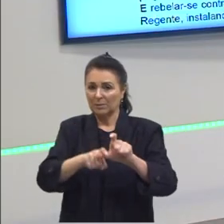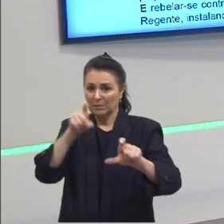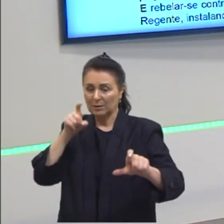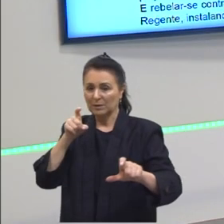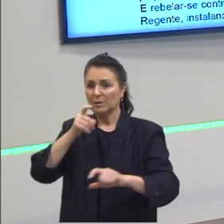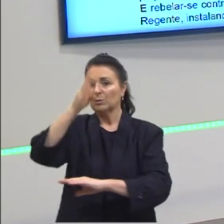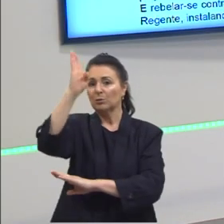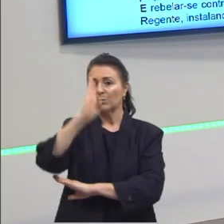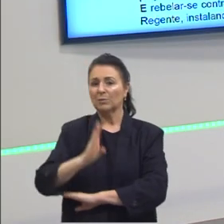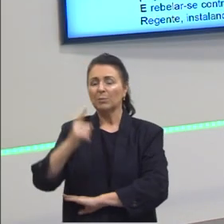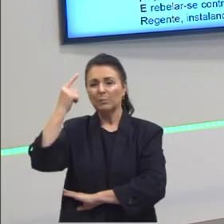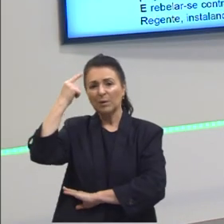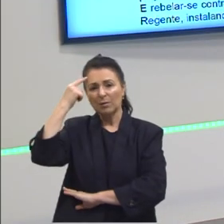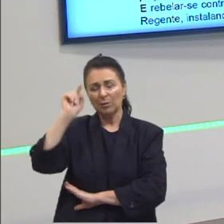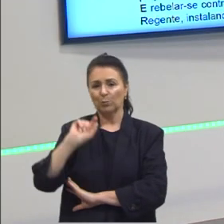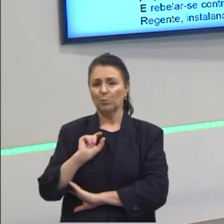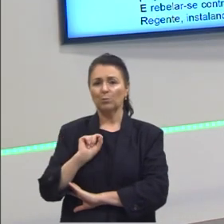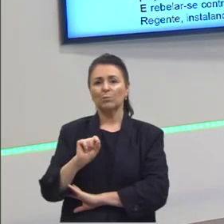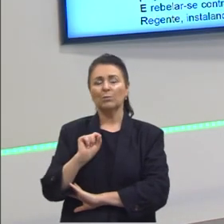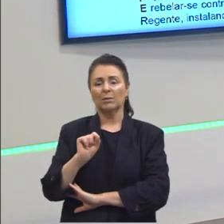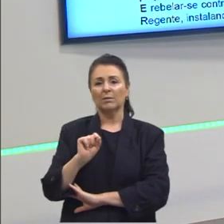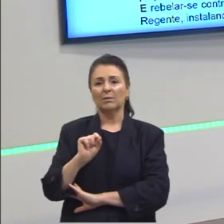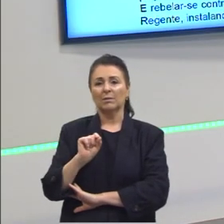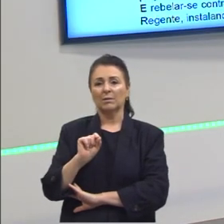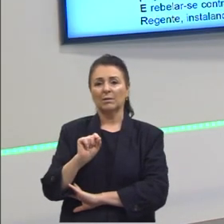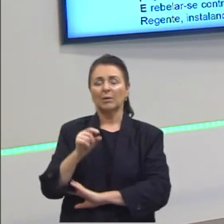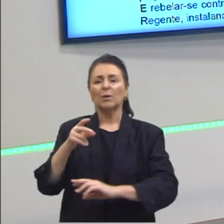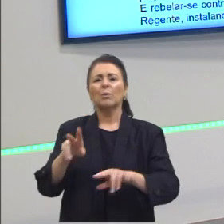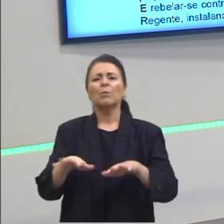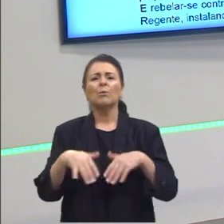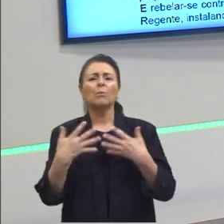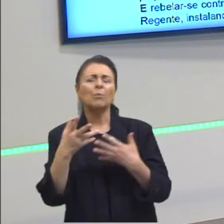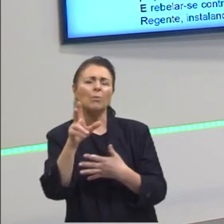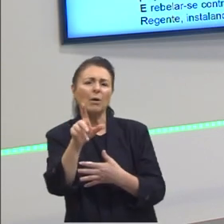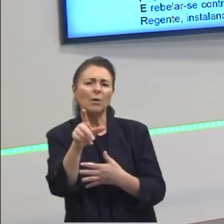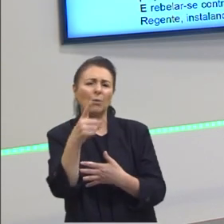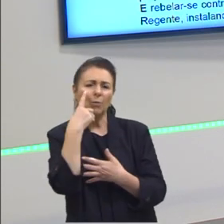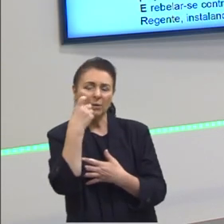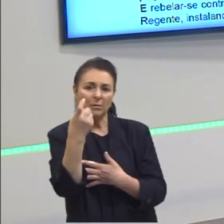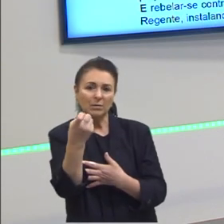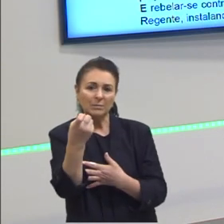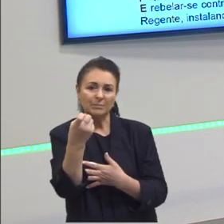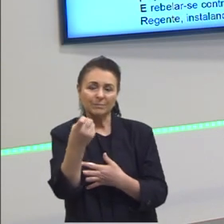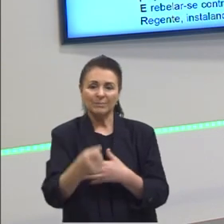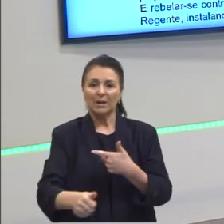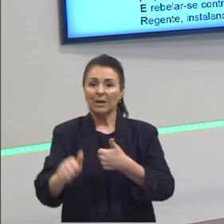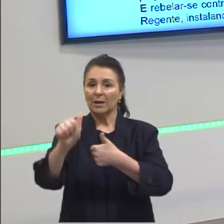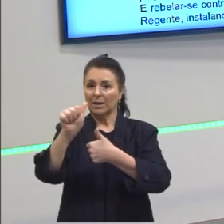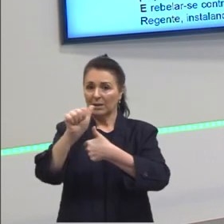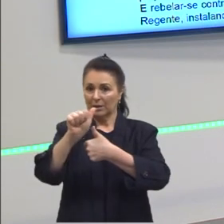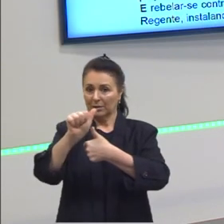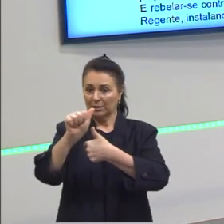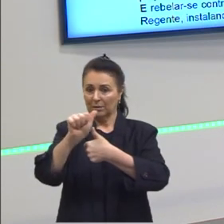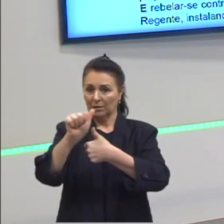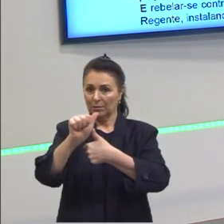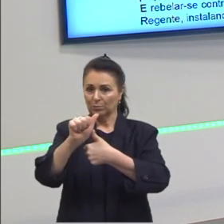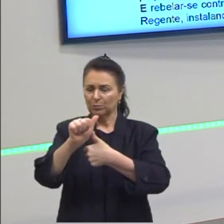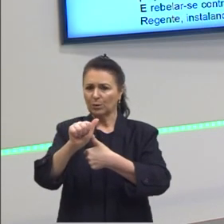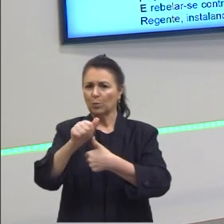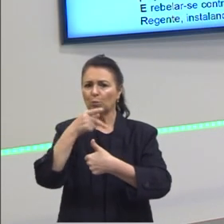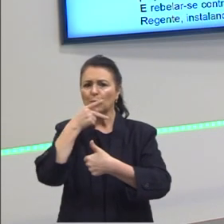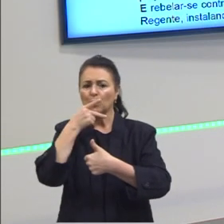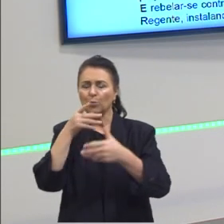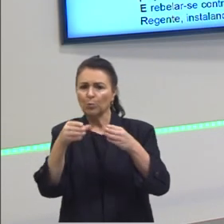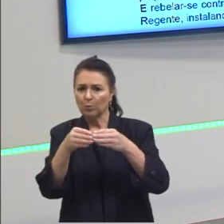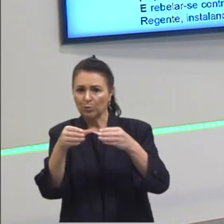brasileira então pensando no que que eles vão fazer qual que é o seu interesse deles a opção a instalar um partido